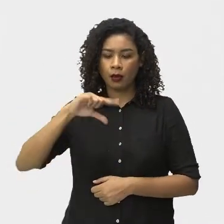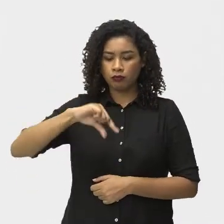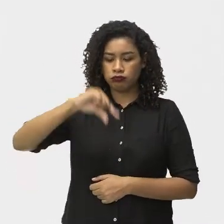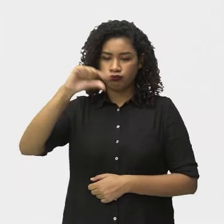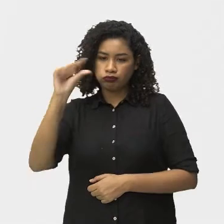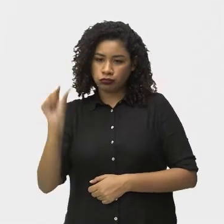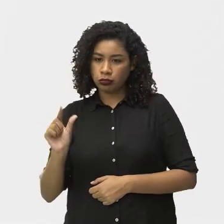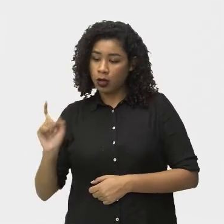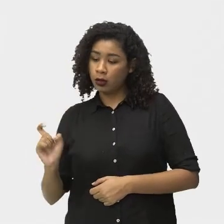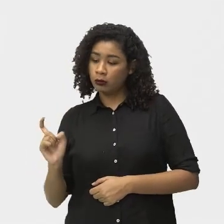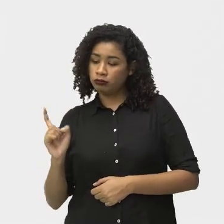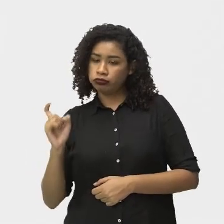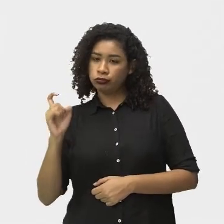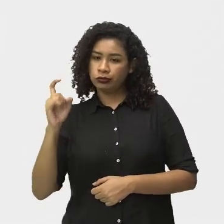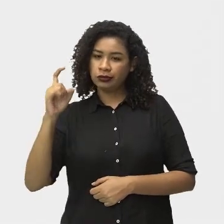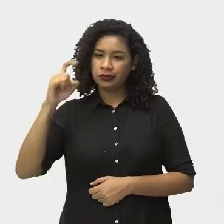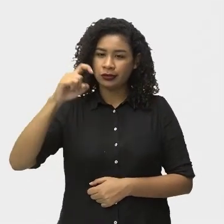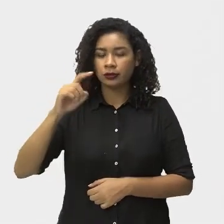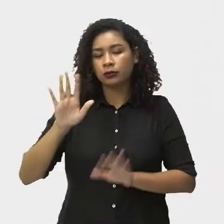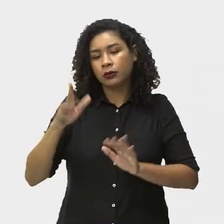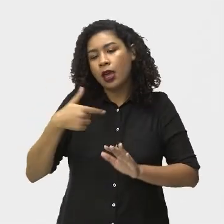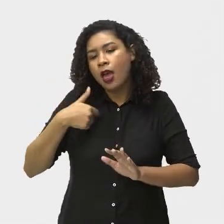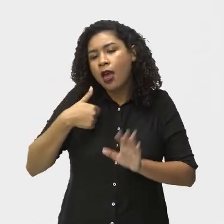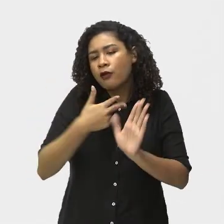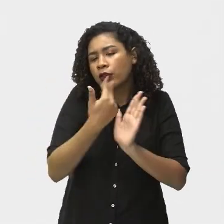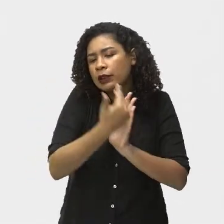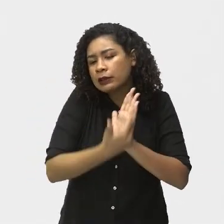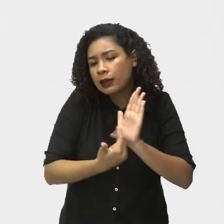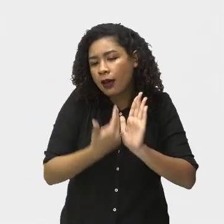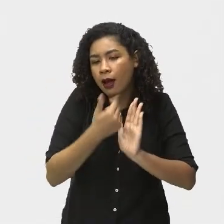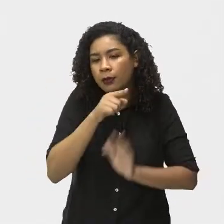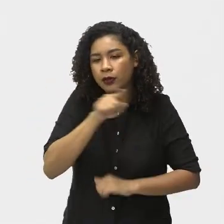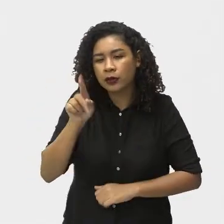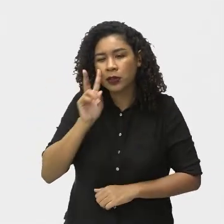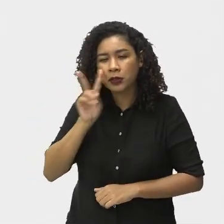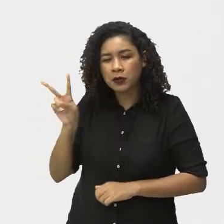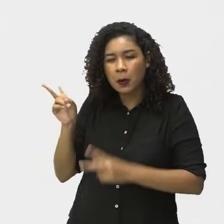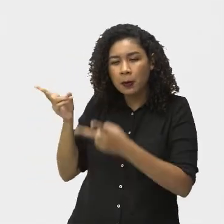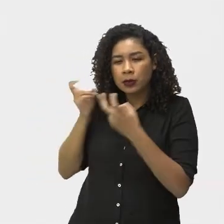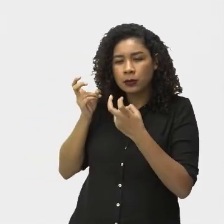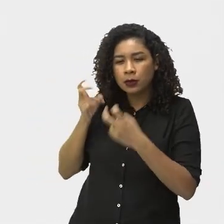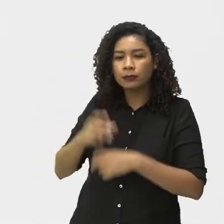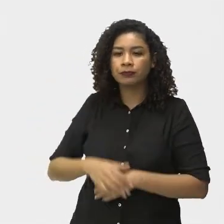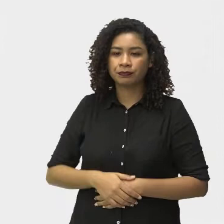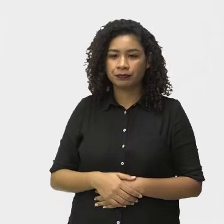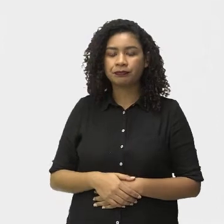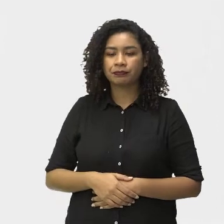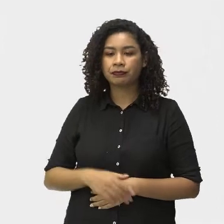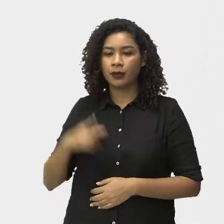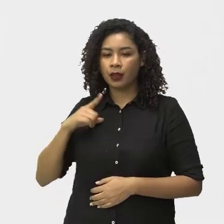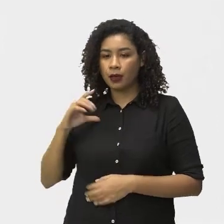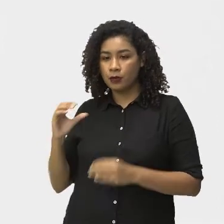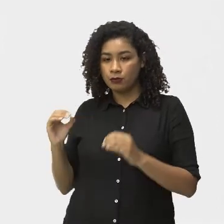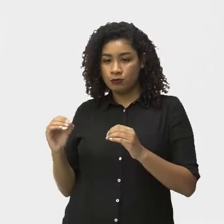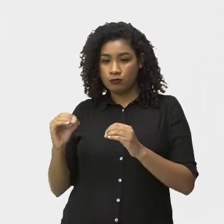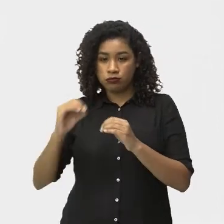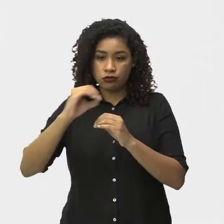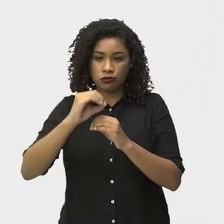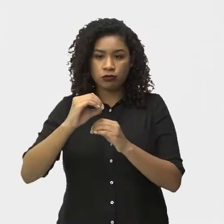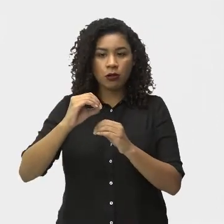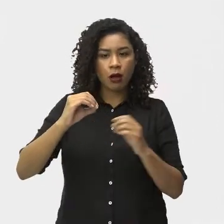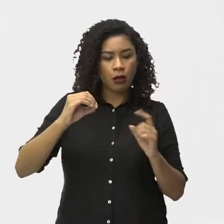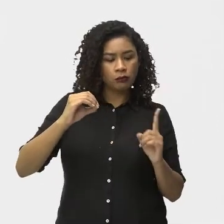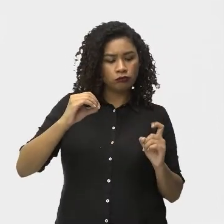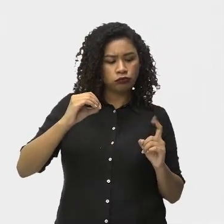vai ficar por aqui, ó. Vamos desenhar o óvulo aqui. Ele fica, ó, bem aqui, na tuba uterina. E é aí que o espermatozoide vai